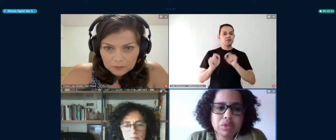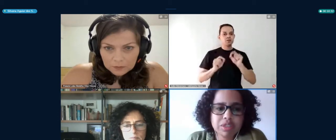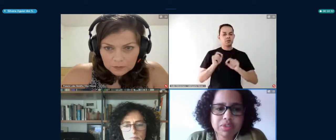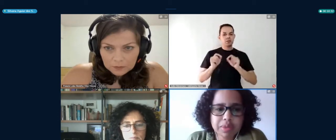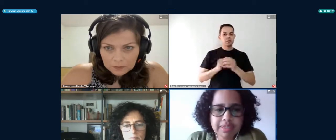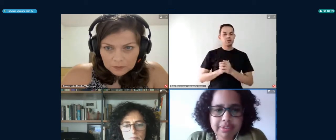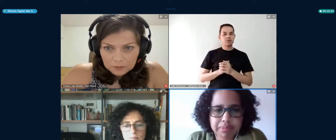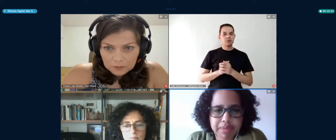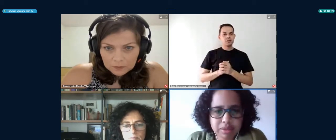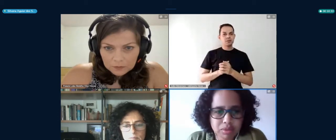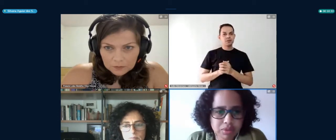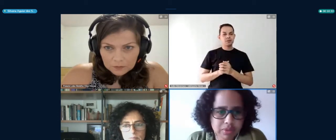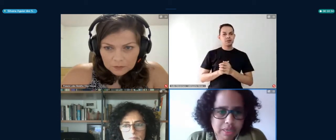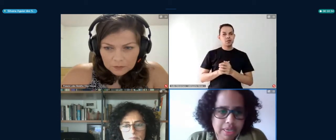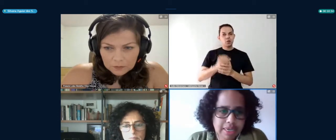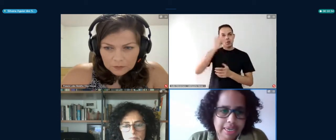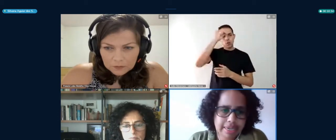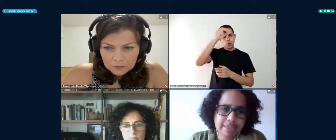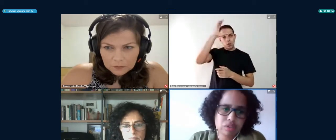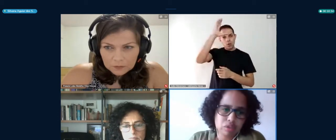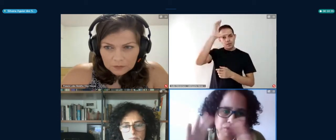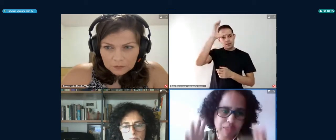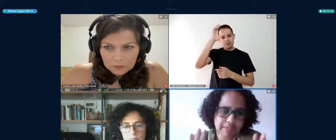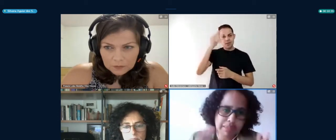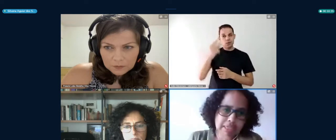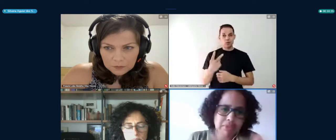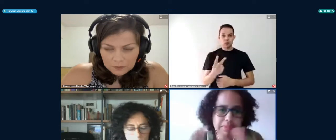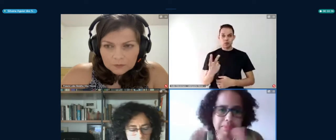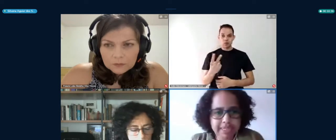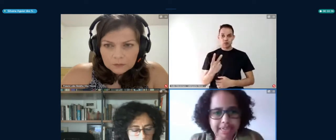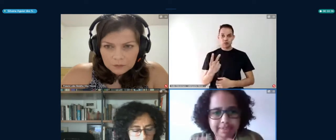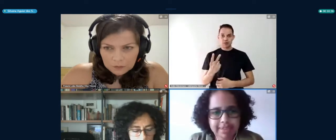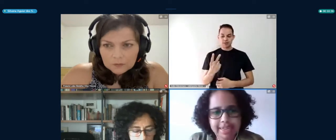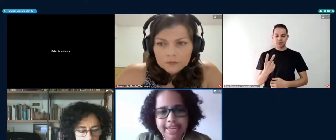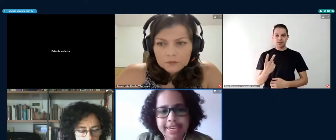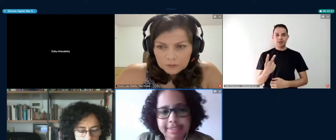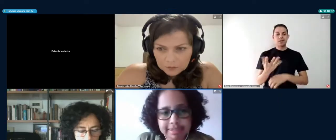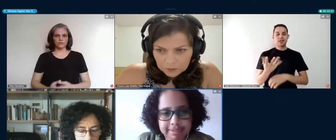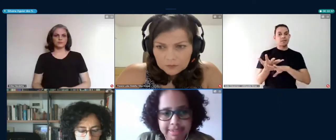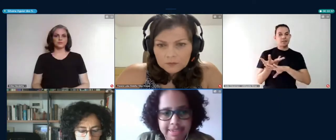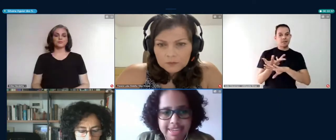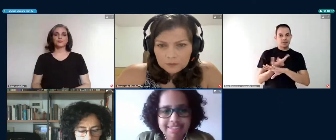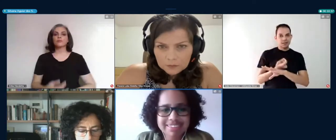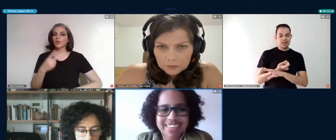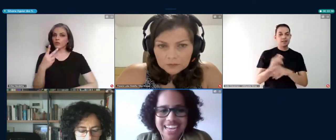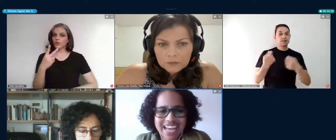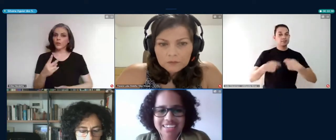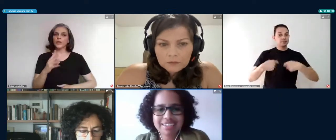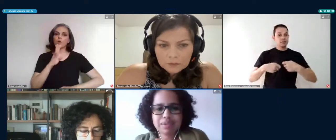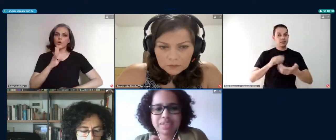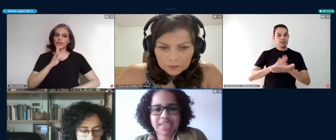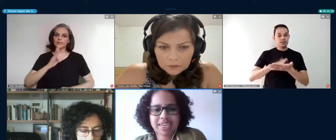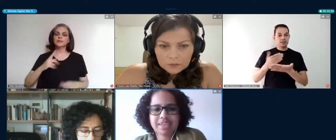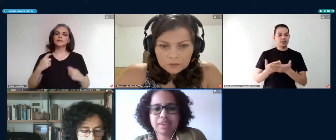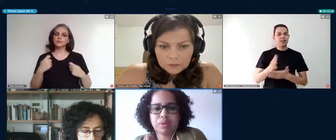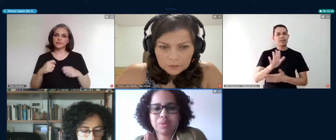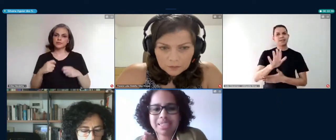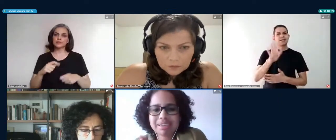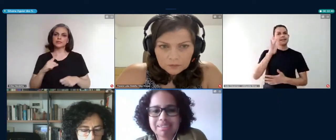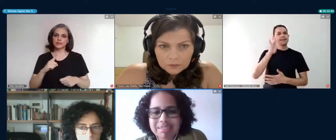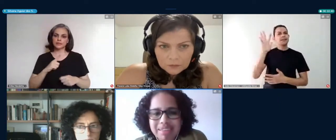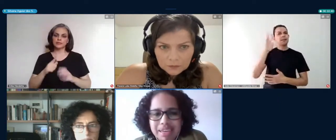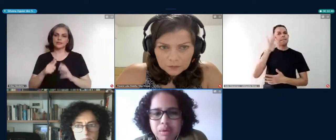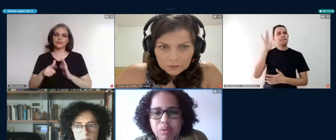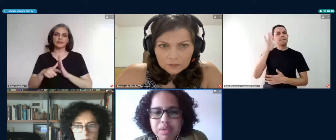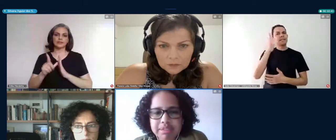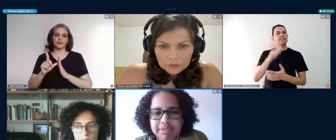dois conhecimentos, dois conhecimentos, habilidades requeridas. Será que não teria um